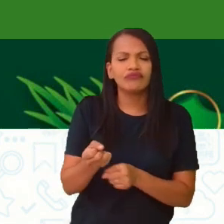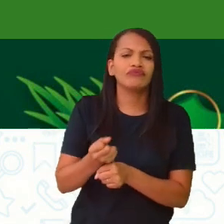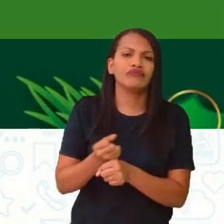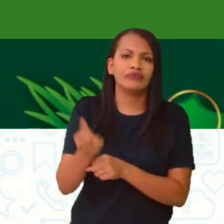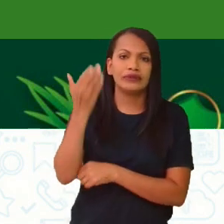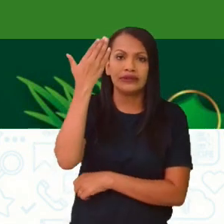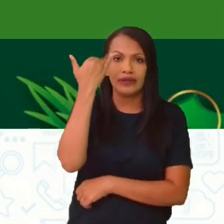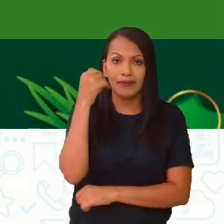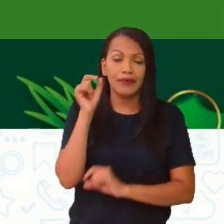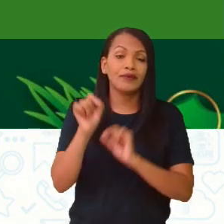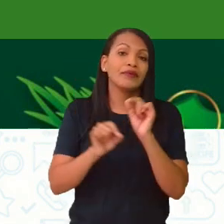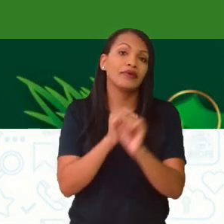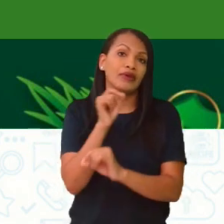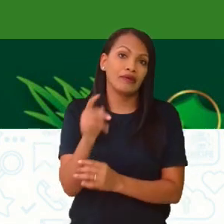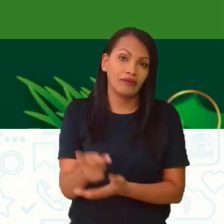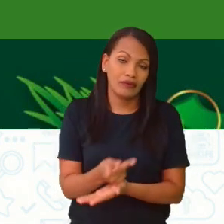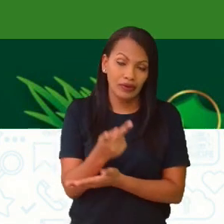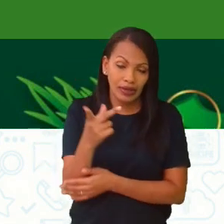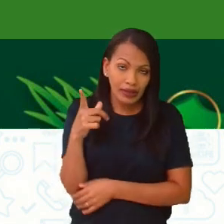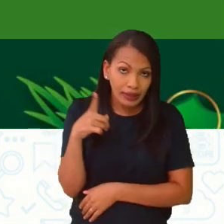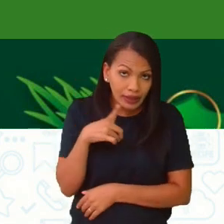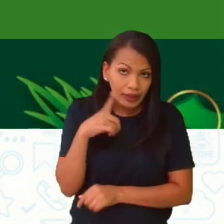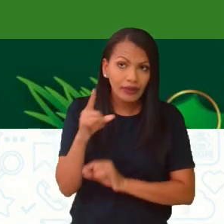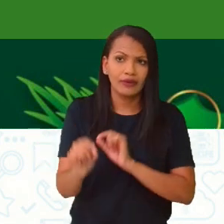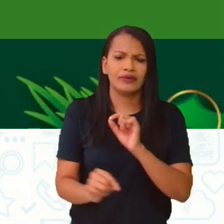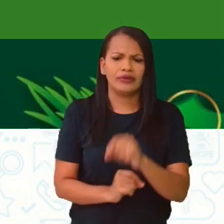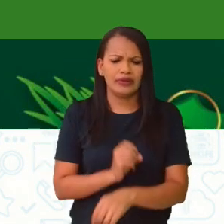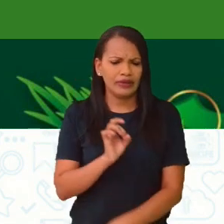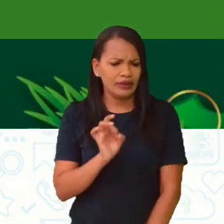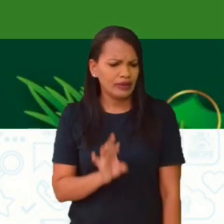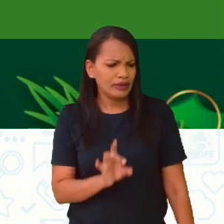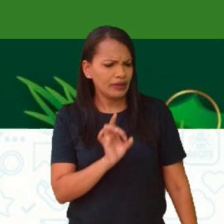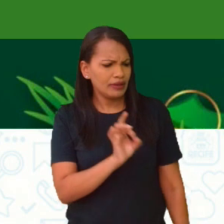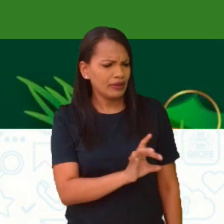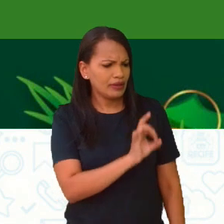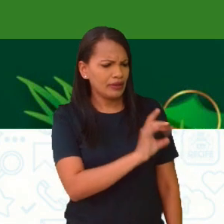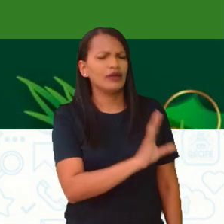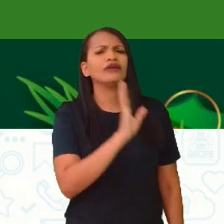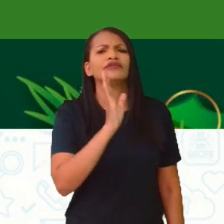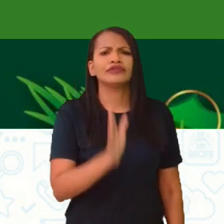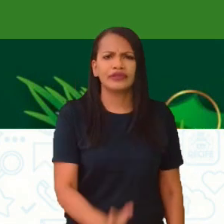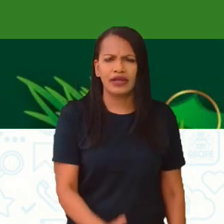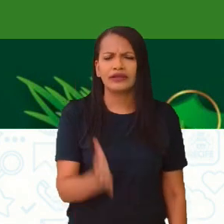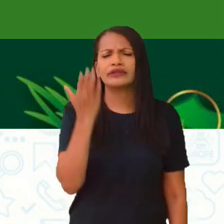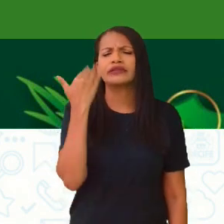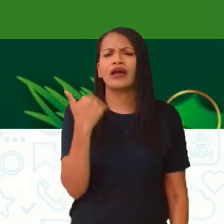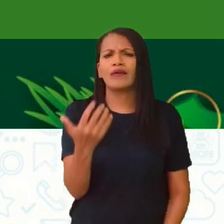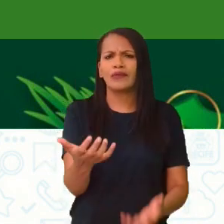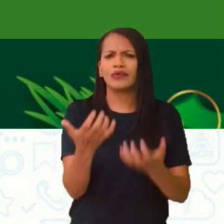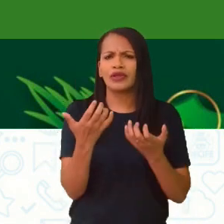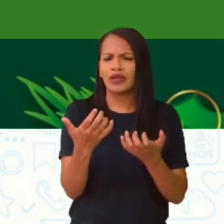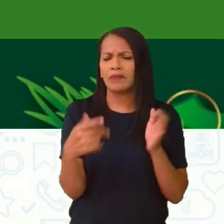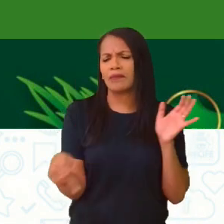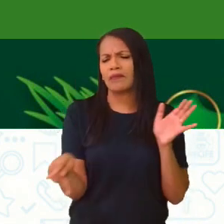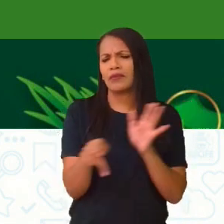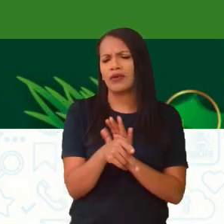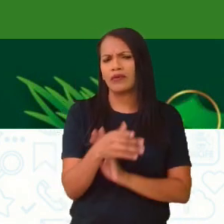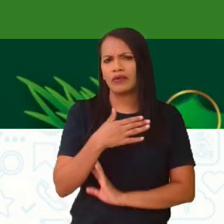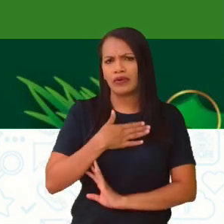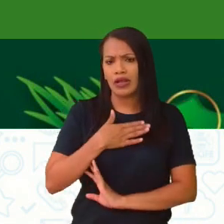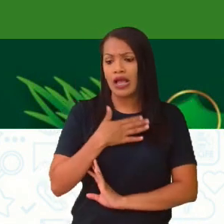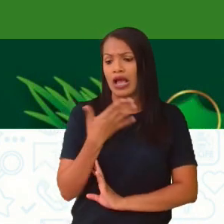aconteceu. Então, aqui nesse momento a gente tem, cada uma já está estabelecida dentro do que quer ser, a árvore-mãe